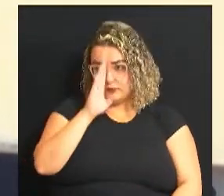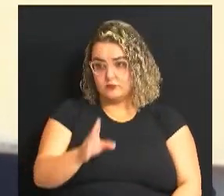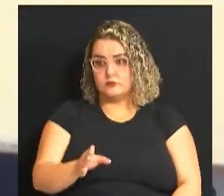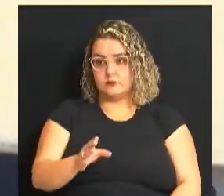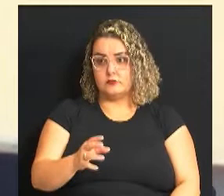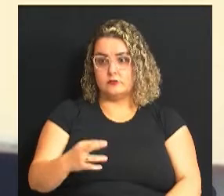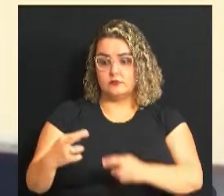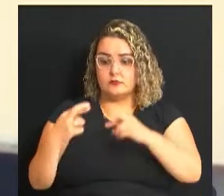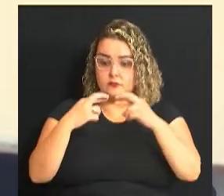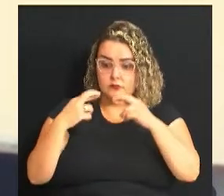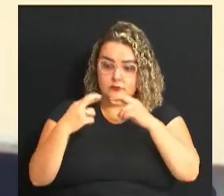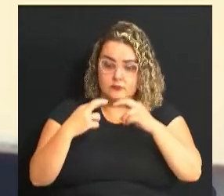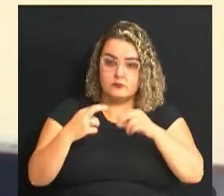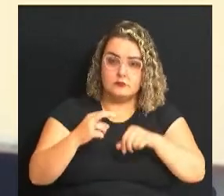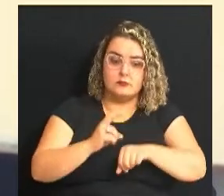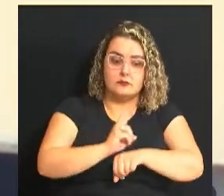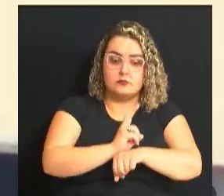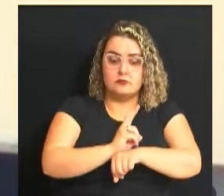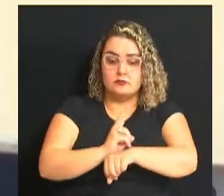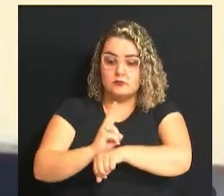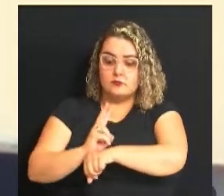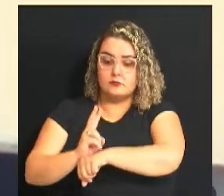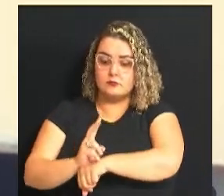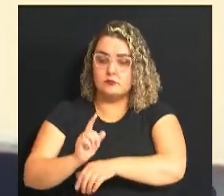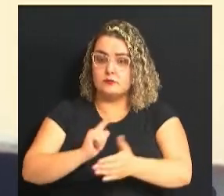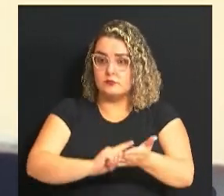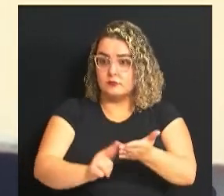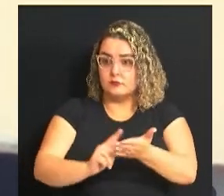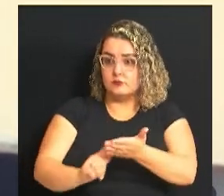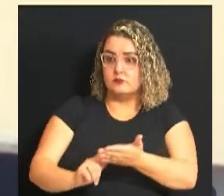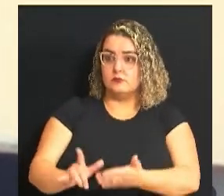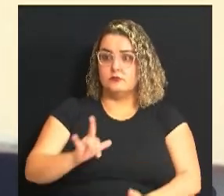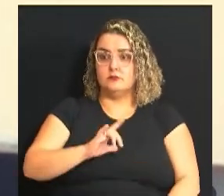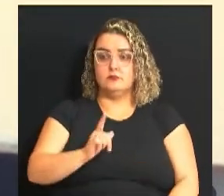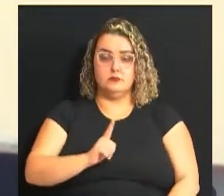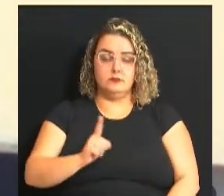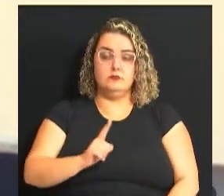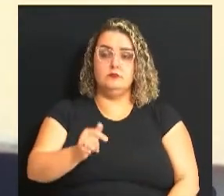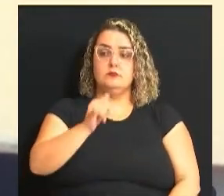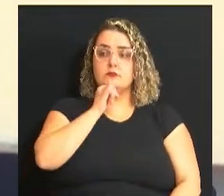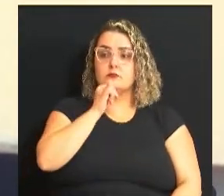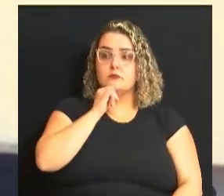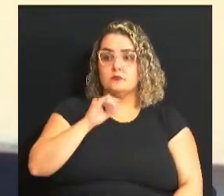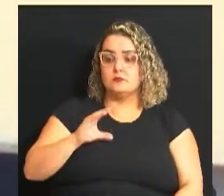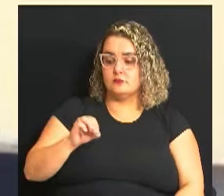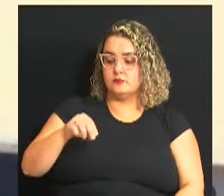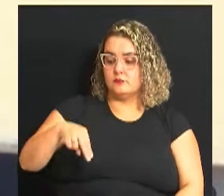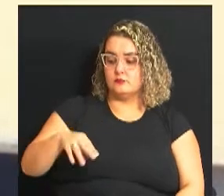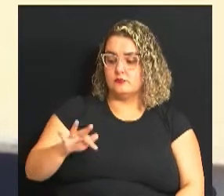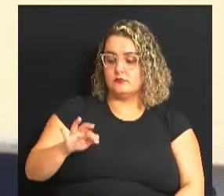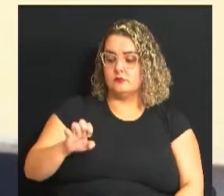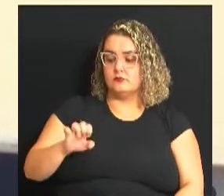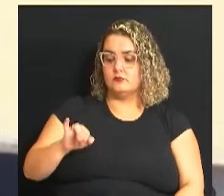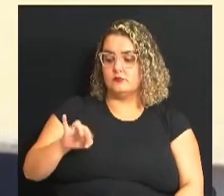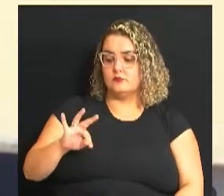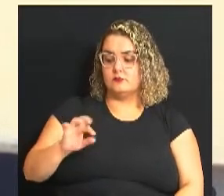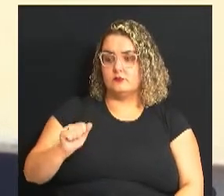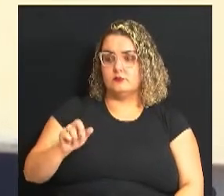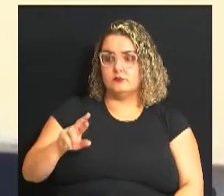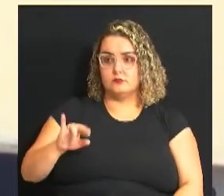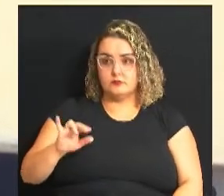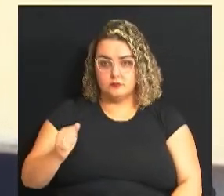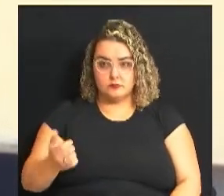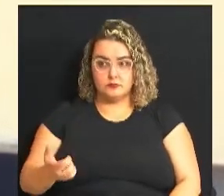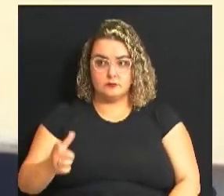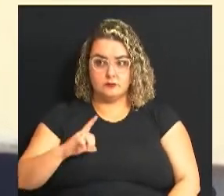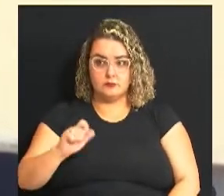sanitária. Tá? Então, eu tenho um exemplo de uma confeitaria. Ela, na época que ela tirou o alvará dela,